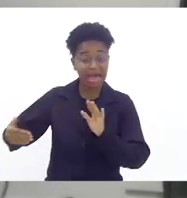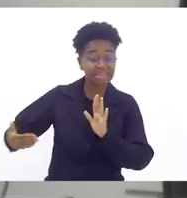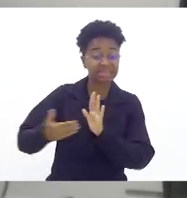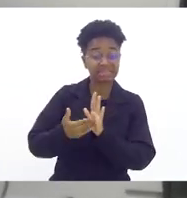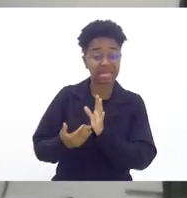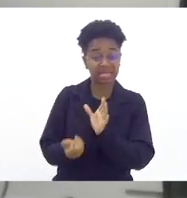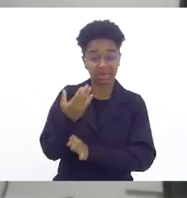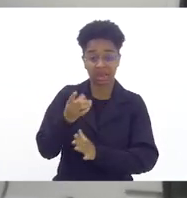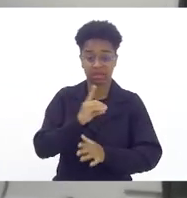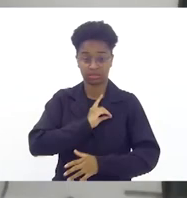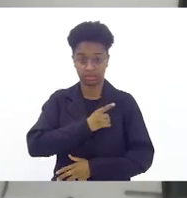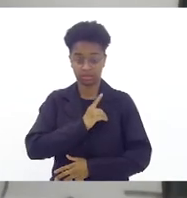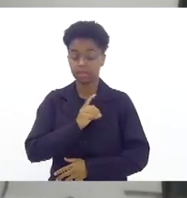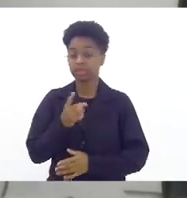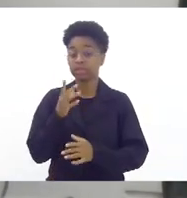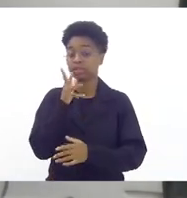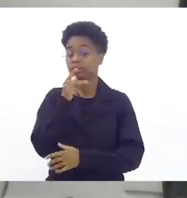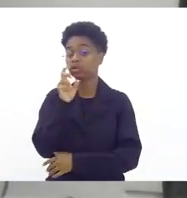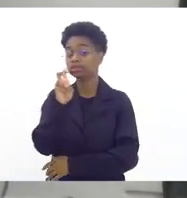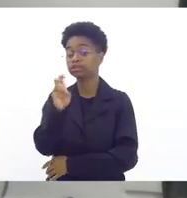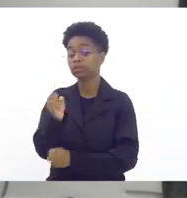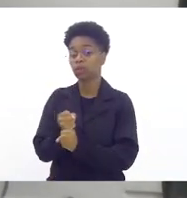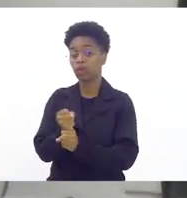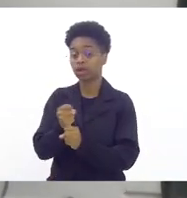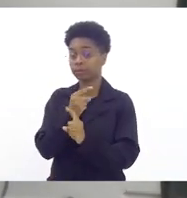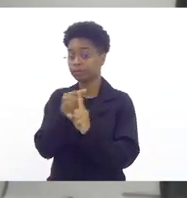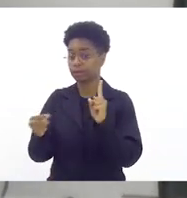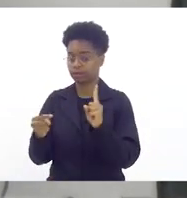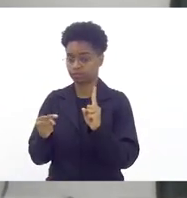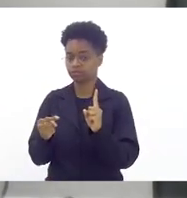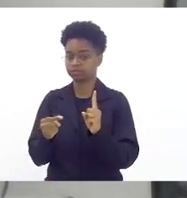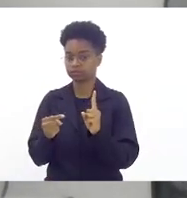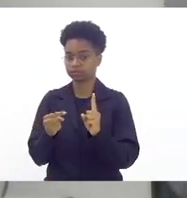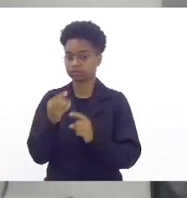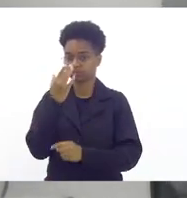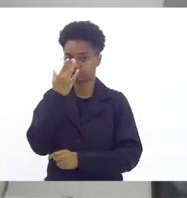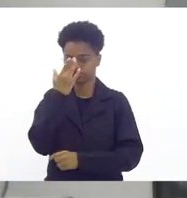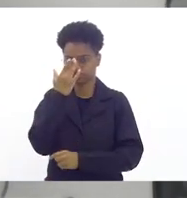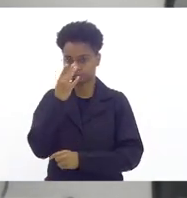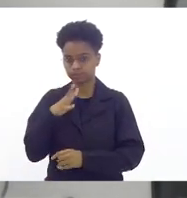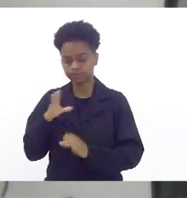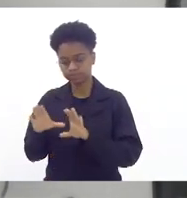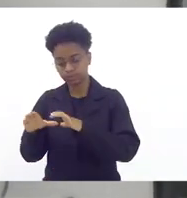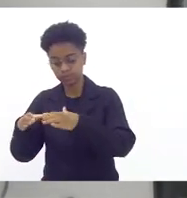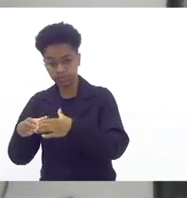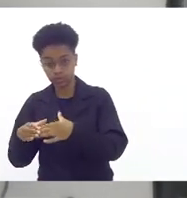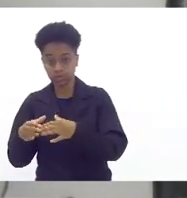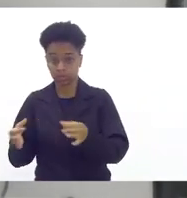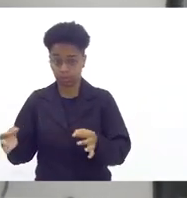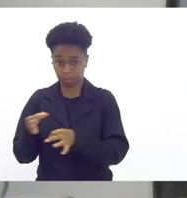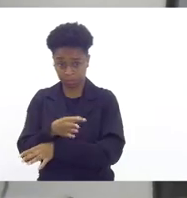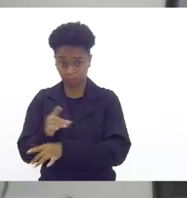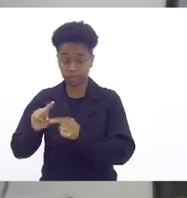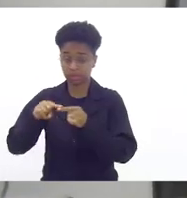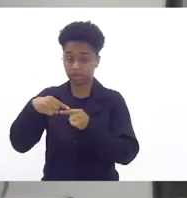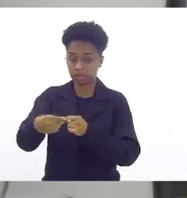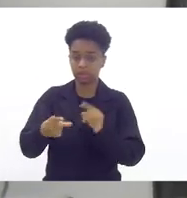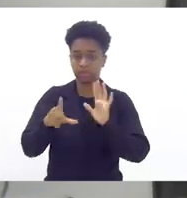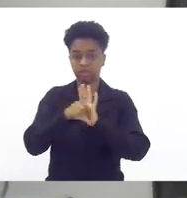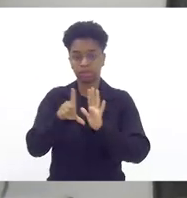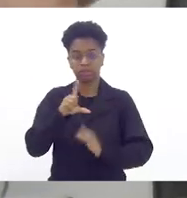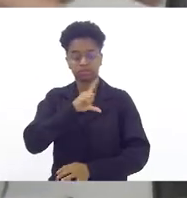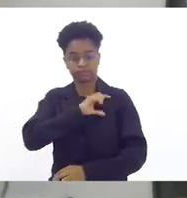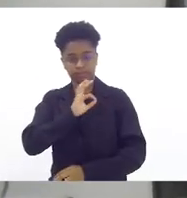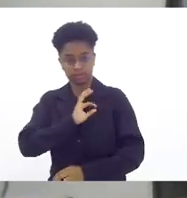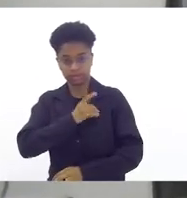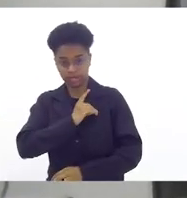Cinco anos e meio. Foi cinco anos e meio da Comissão do Cumpras para a lei da delegacia ser implantada. E